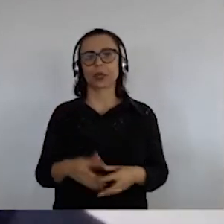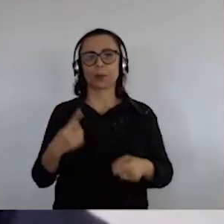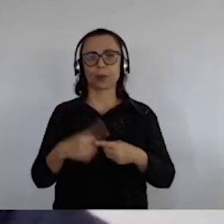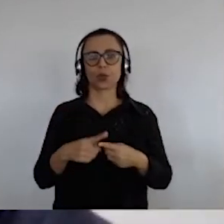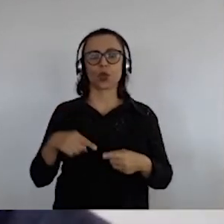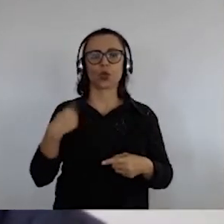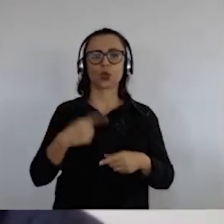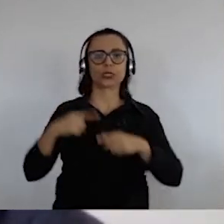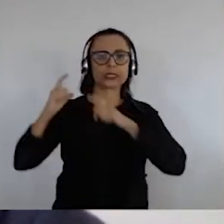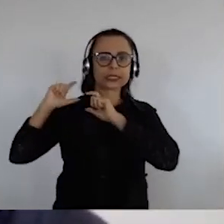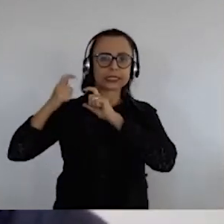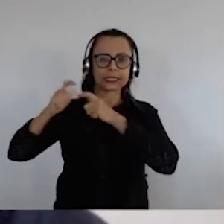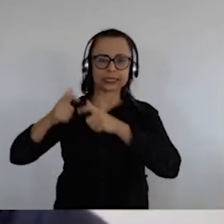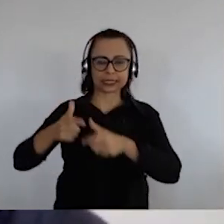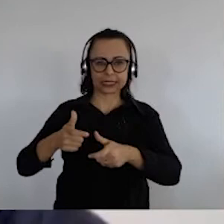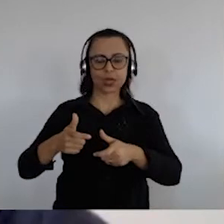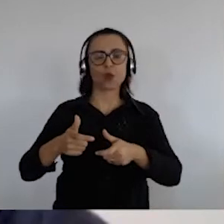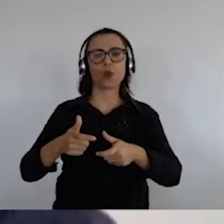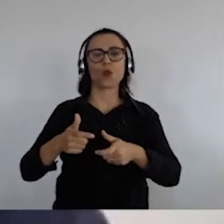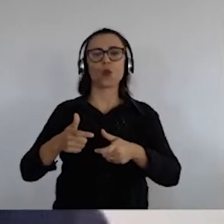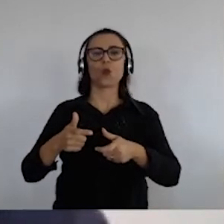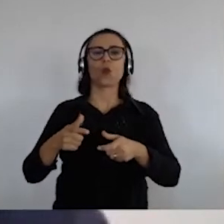nossas tradições, elas